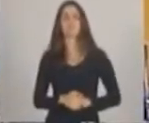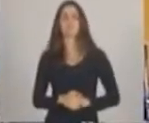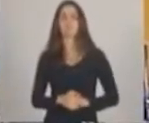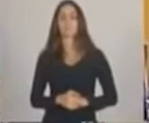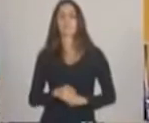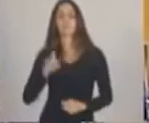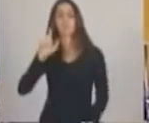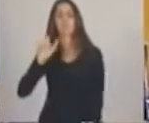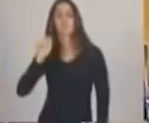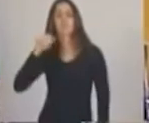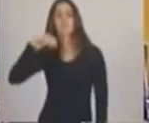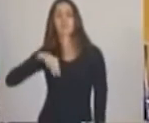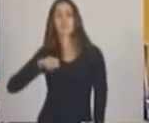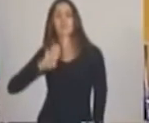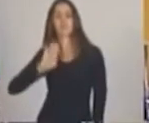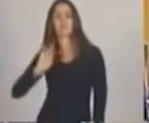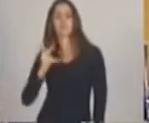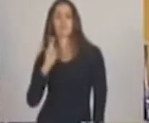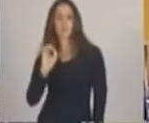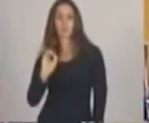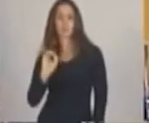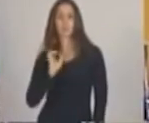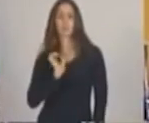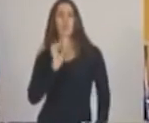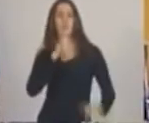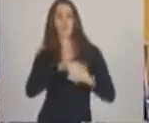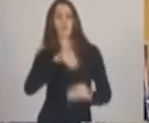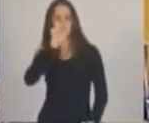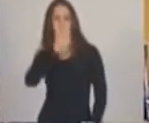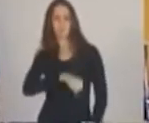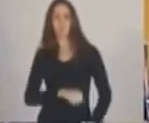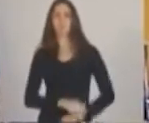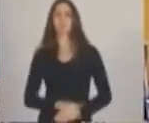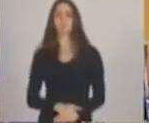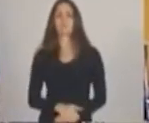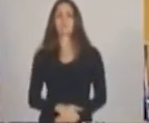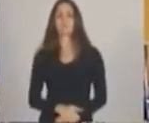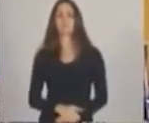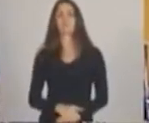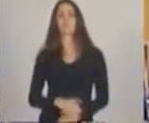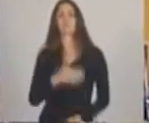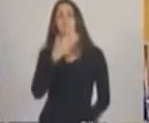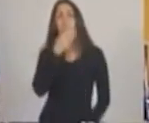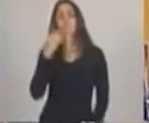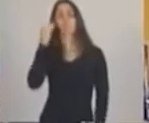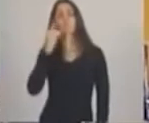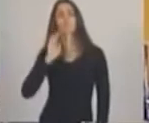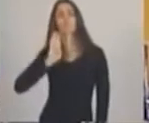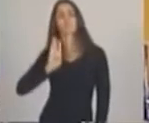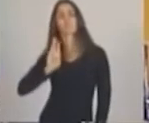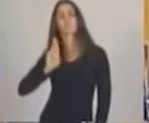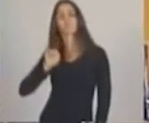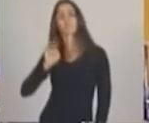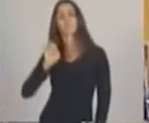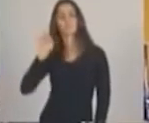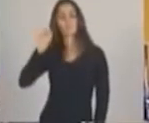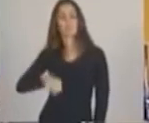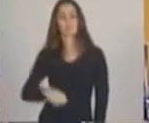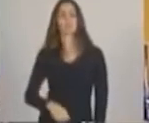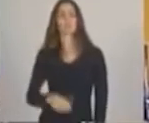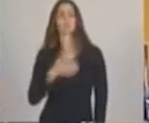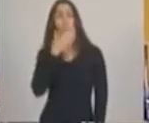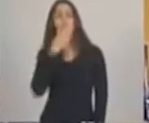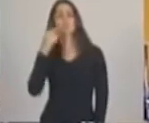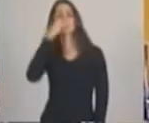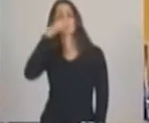Deputado Chambinho. Voto sim, senhor presidente. Vota sim. Deputado Bruno Lamas. Sim. Sim. Deputado Capitão Assunção.